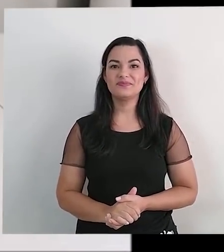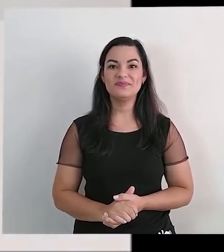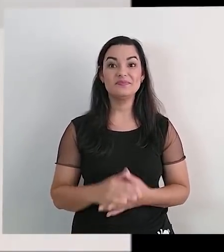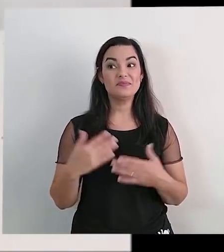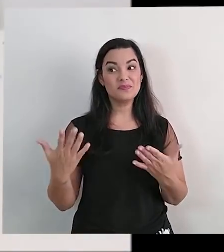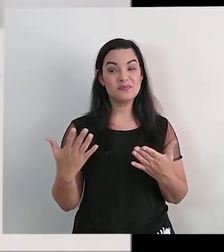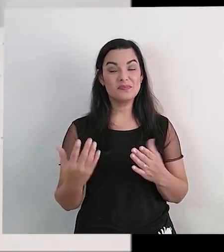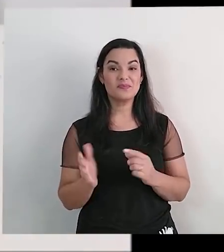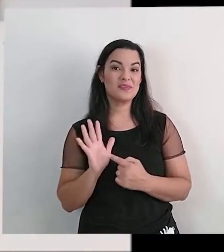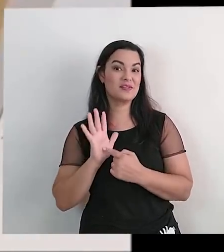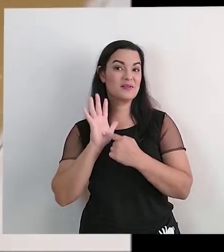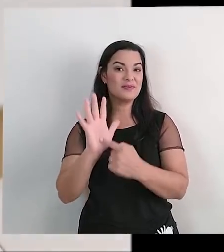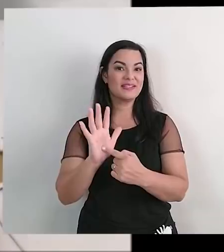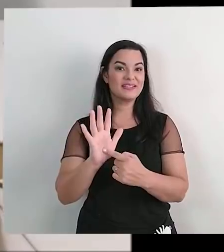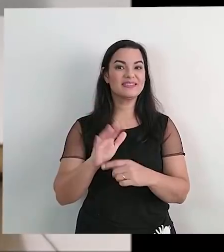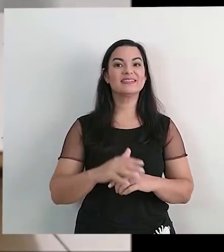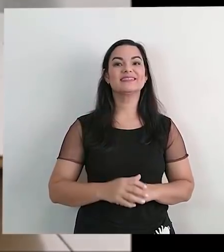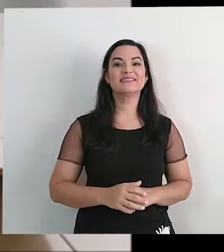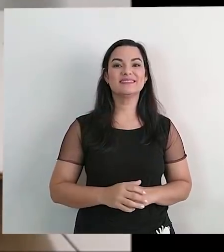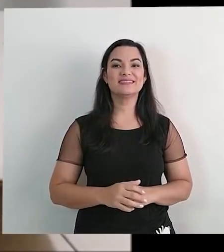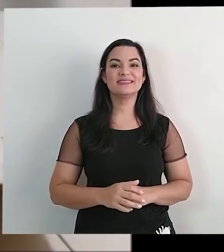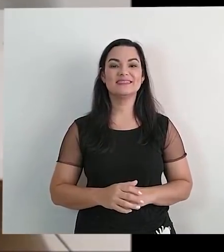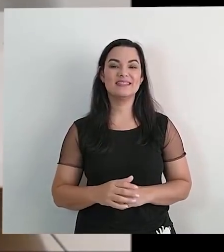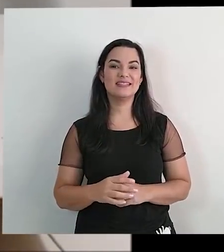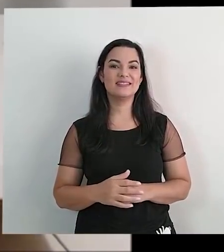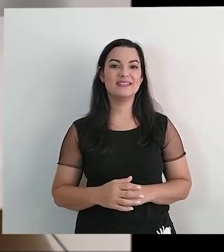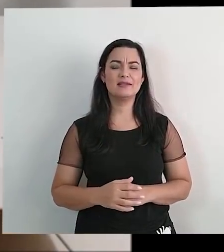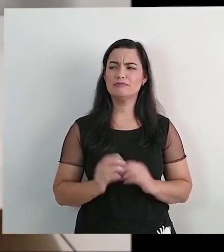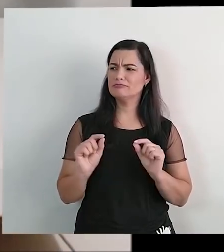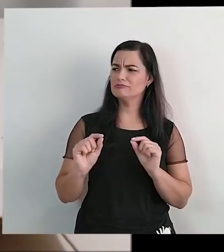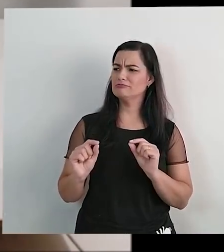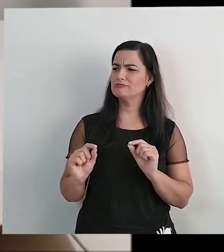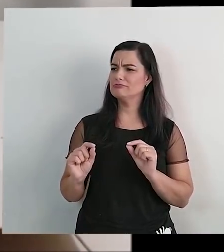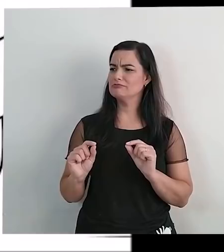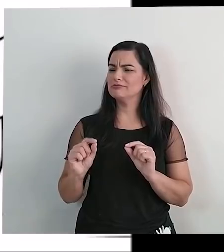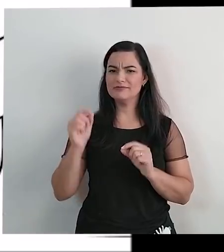Recria que apresenta um gato.